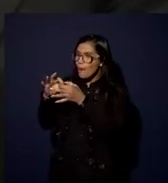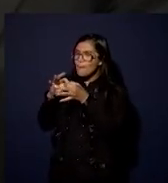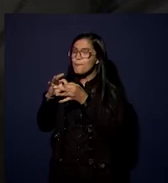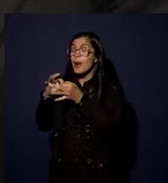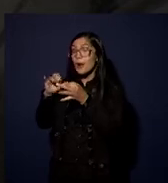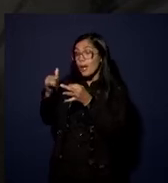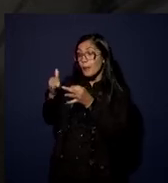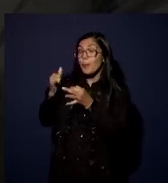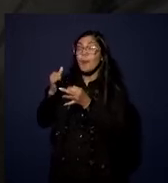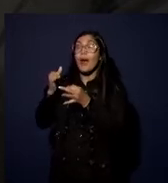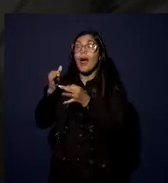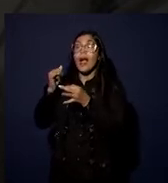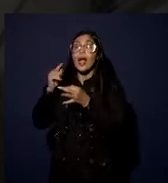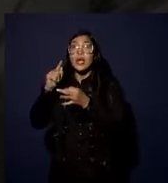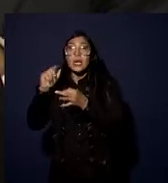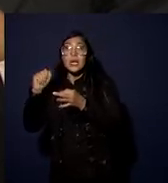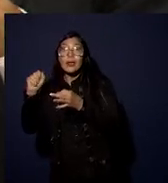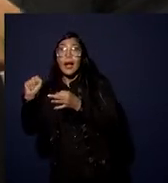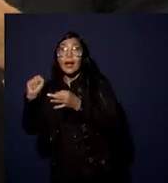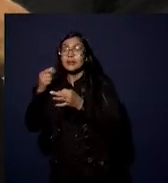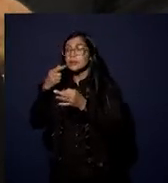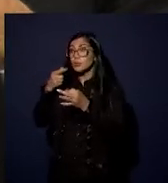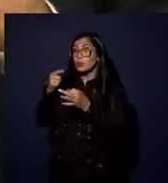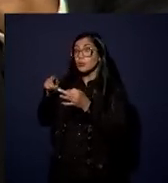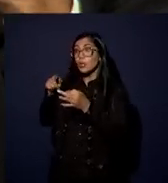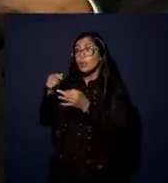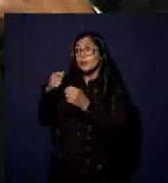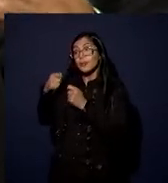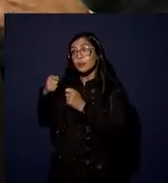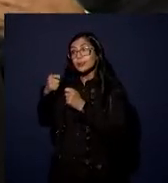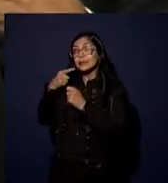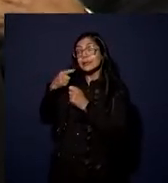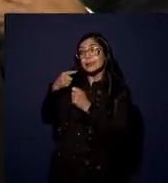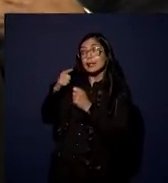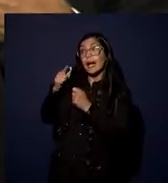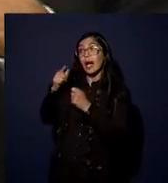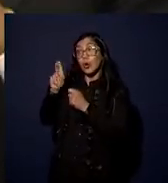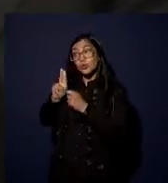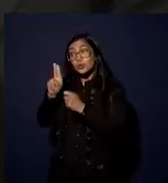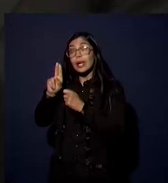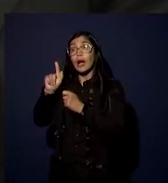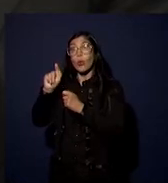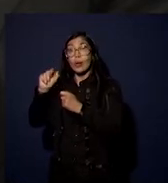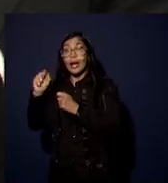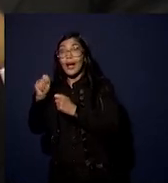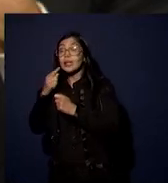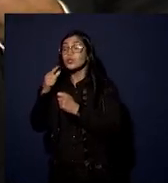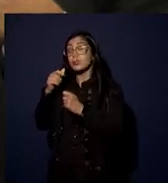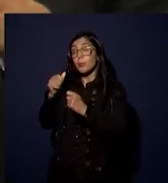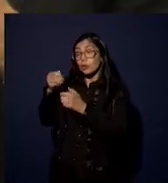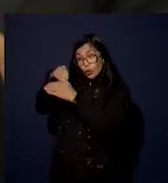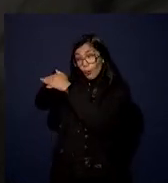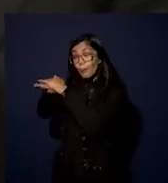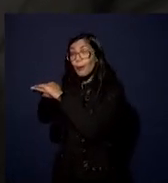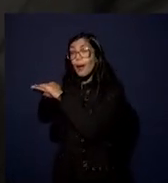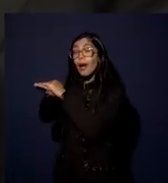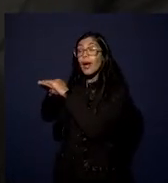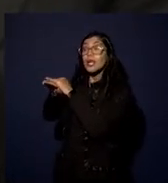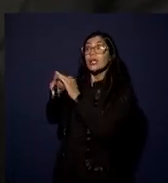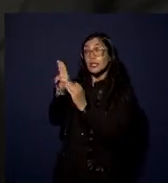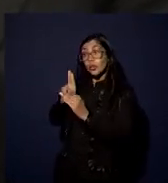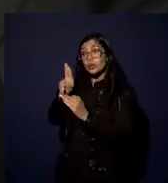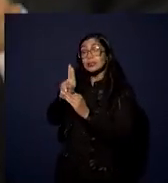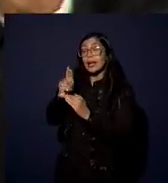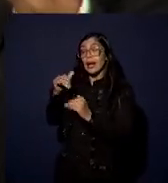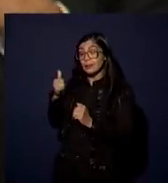eletricidade e gás que você quando não precisa né queimar o gás para gerar energia elétrica você pode estocar e aguardar momentos